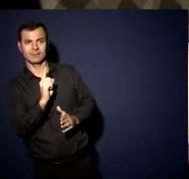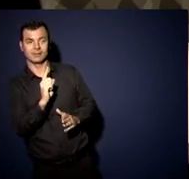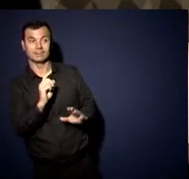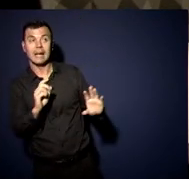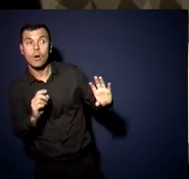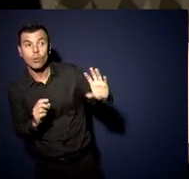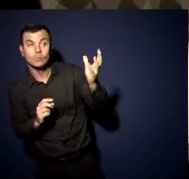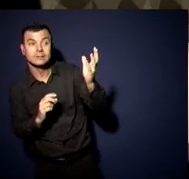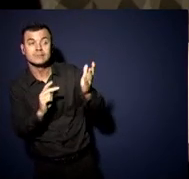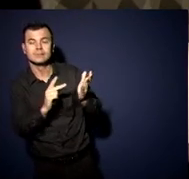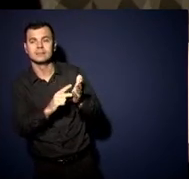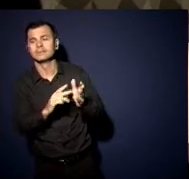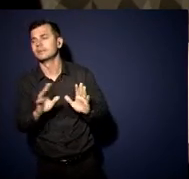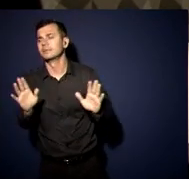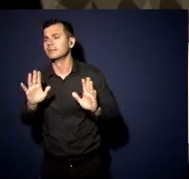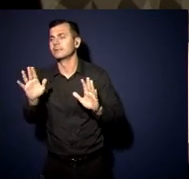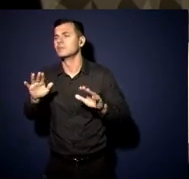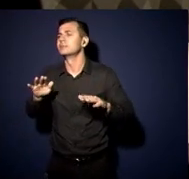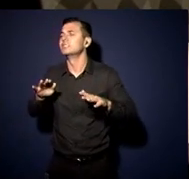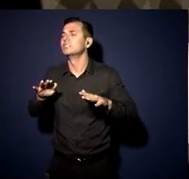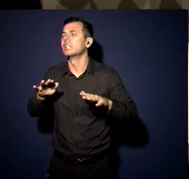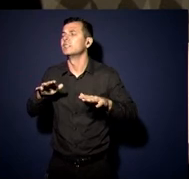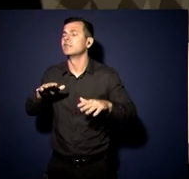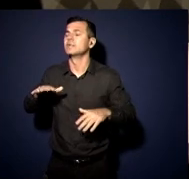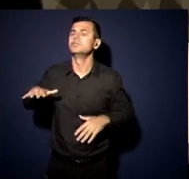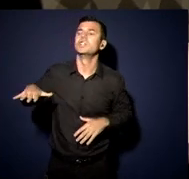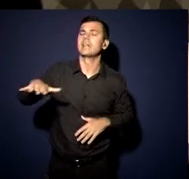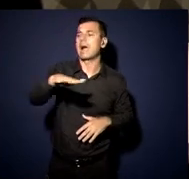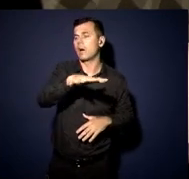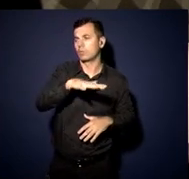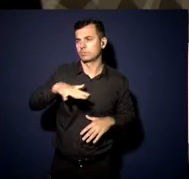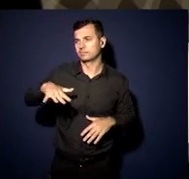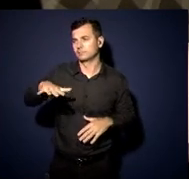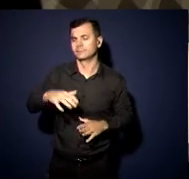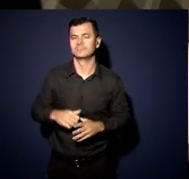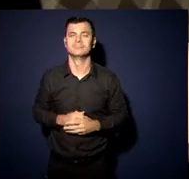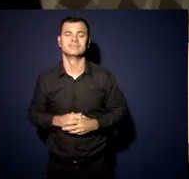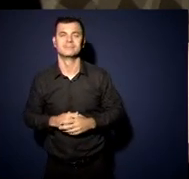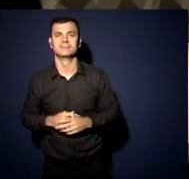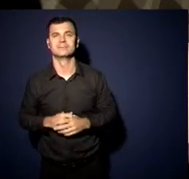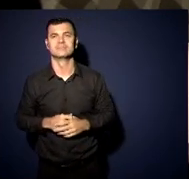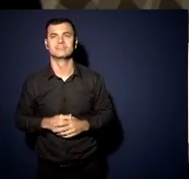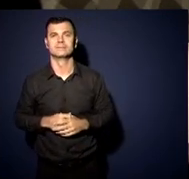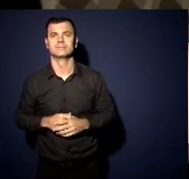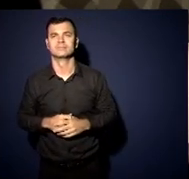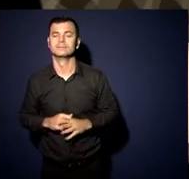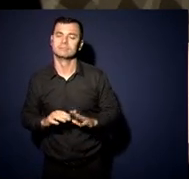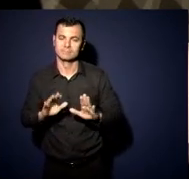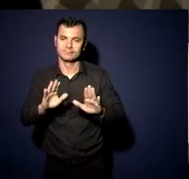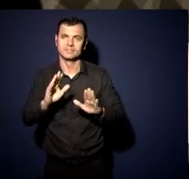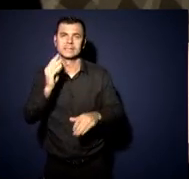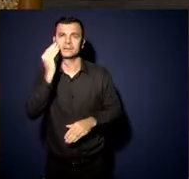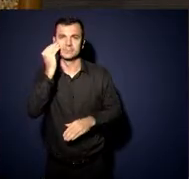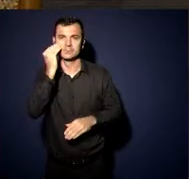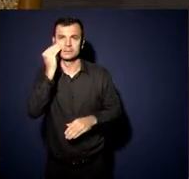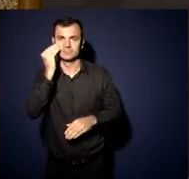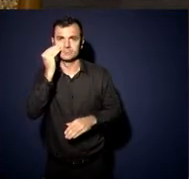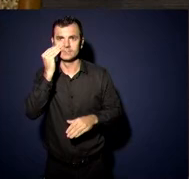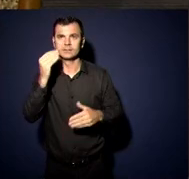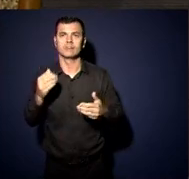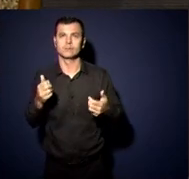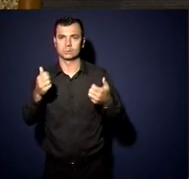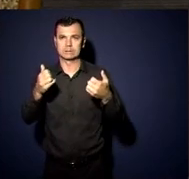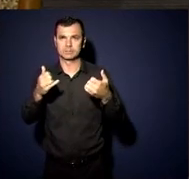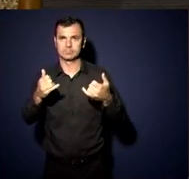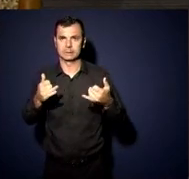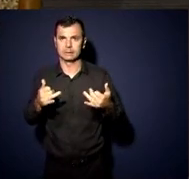eu tô falando de maneira genérica aqui não olha só vamos tentar construir aqui uma mensagem que